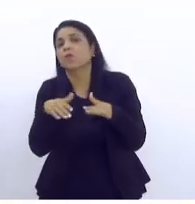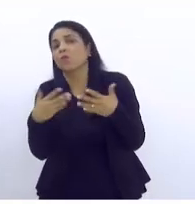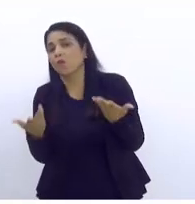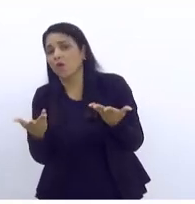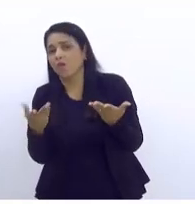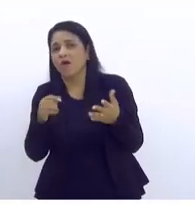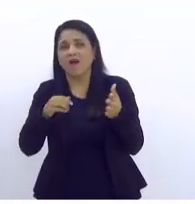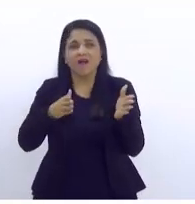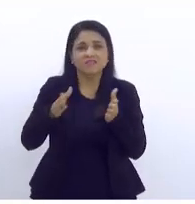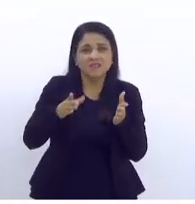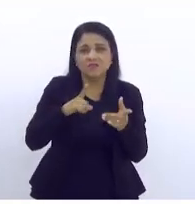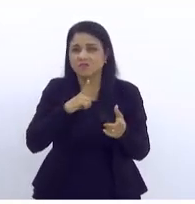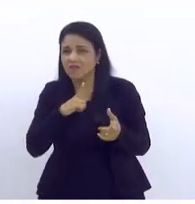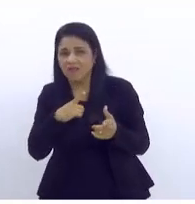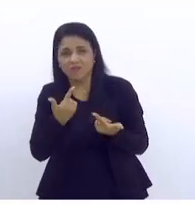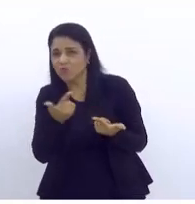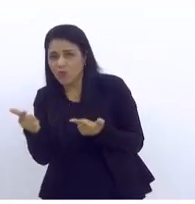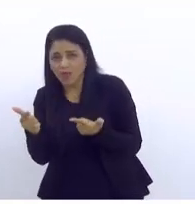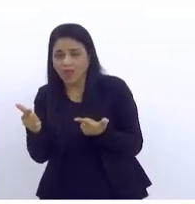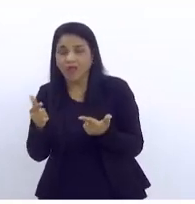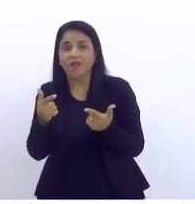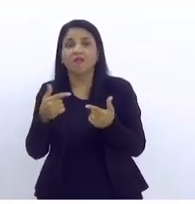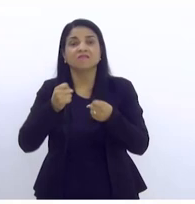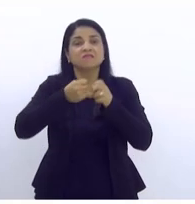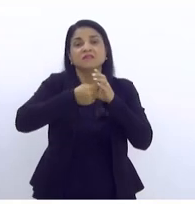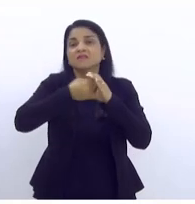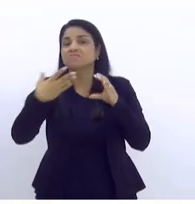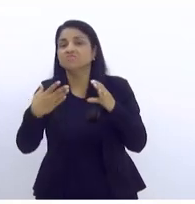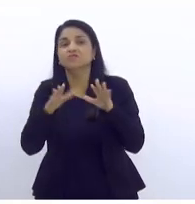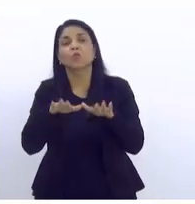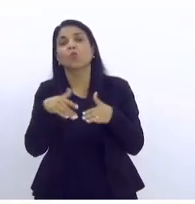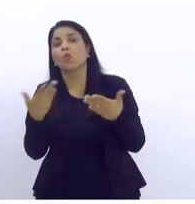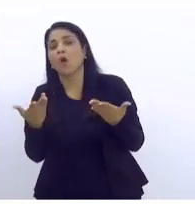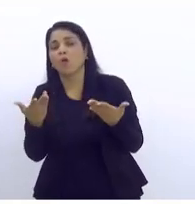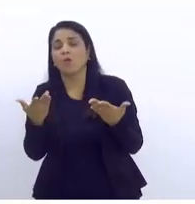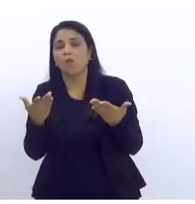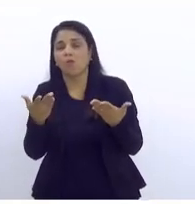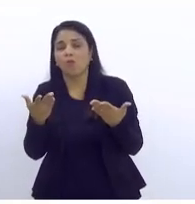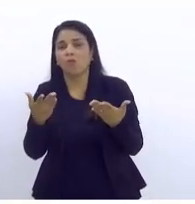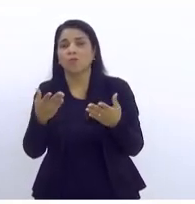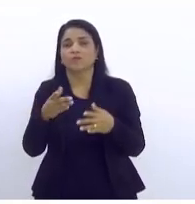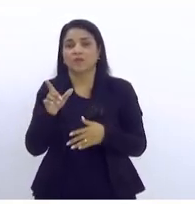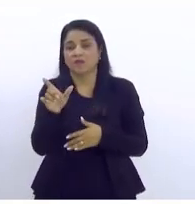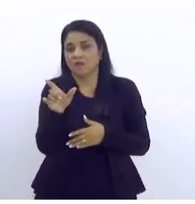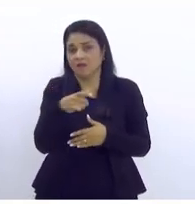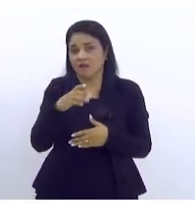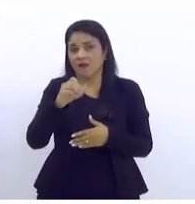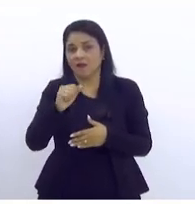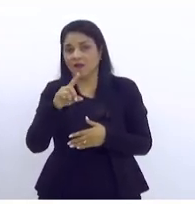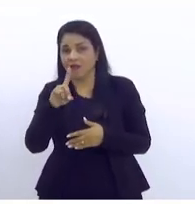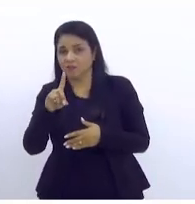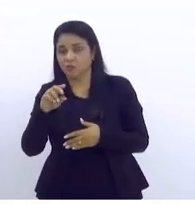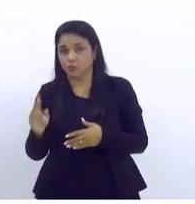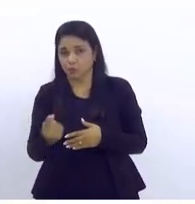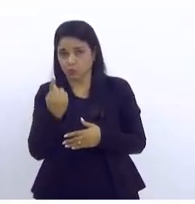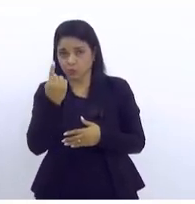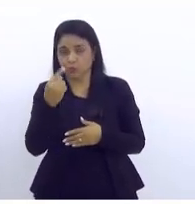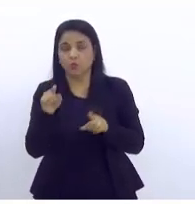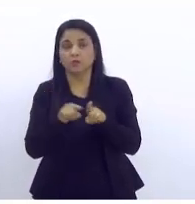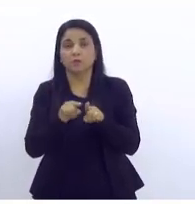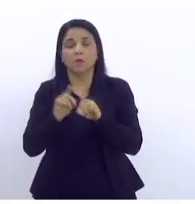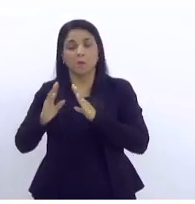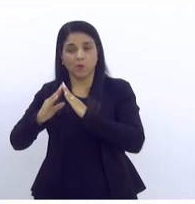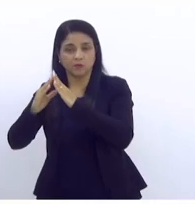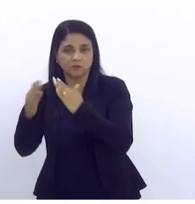tem acesso ela não tem acesso né Quais são os critérios para ter acesso eh o CAD único né os programas sociais eh moradin e